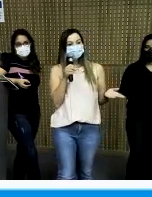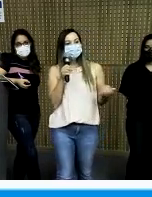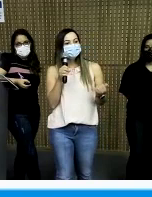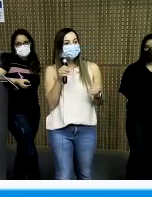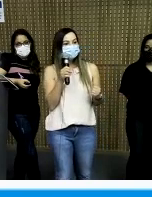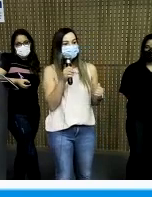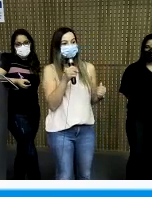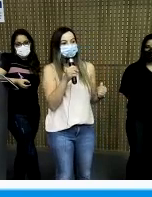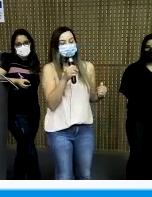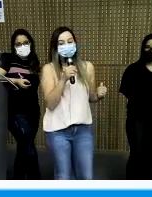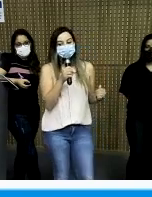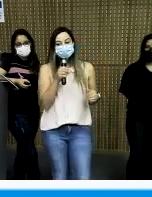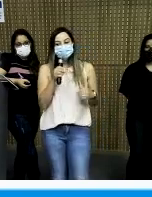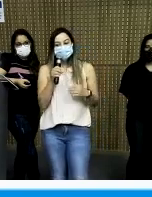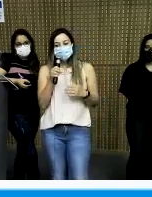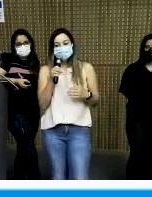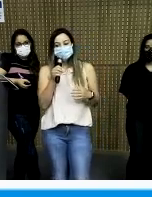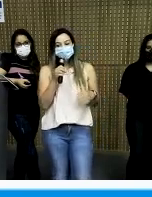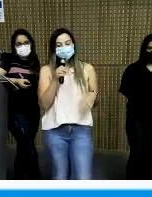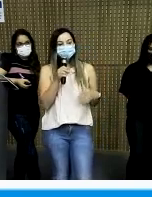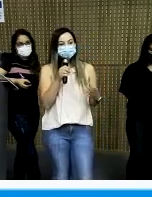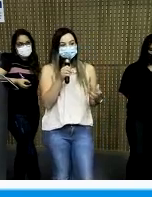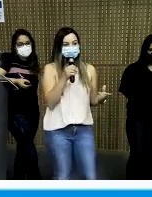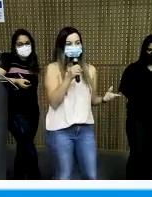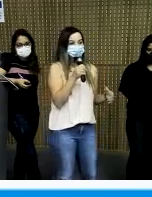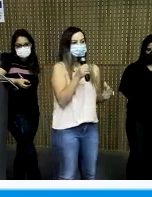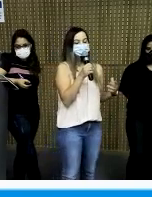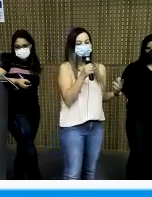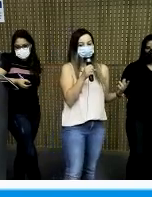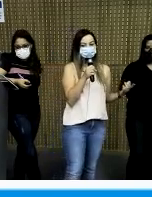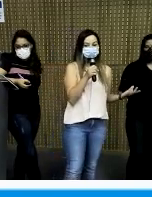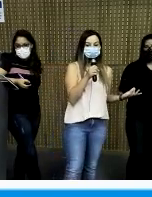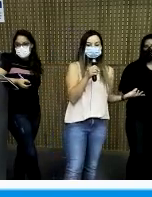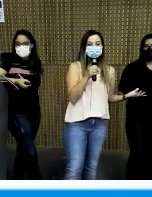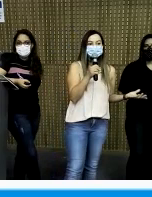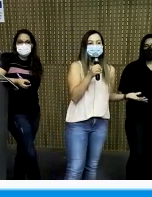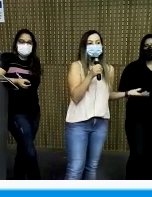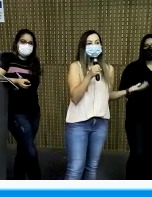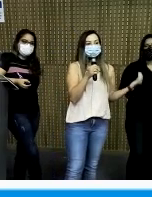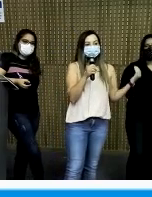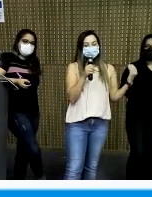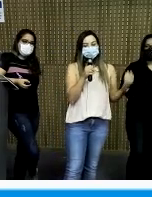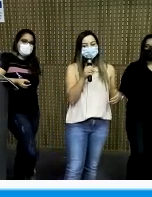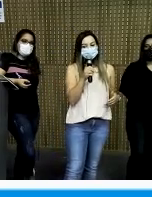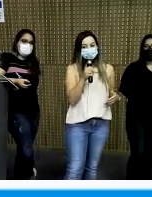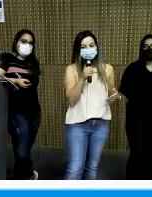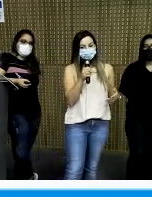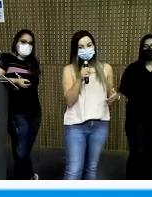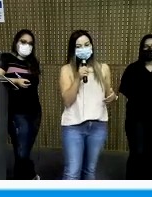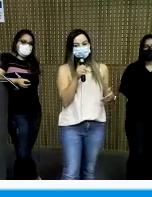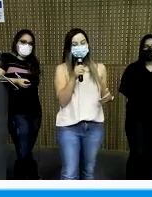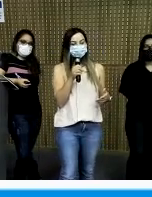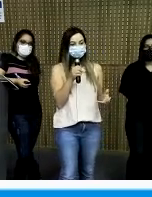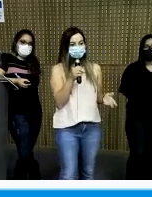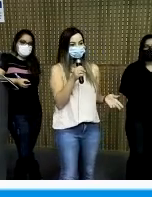montamos uma estratégia para que todas as gestantes que passaram pela enfermeira possam passar em seguida